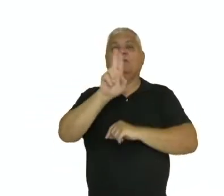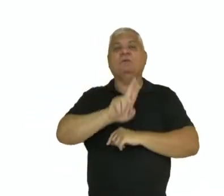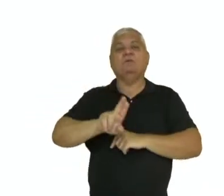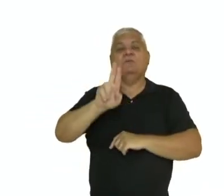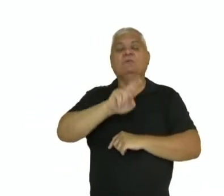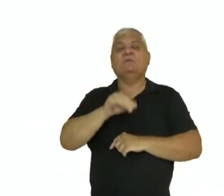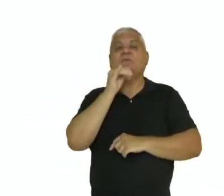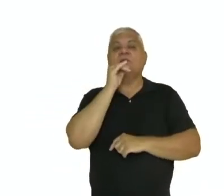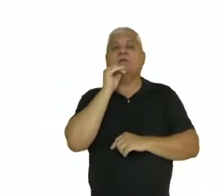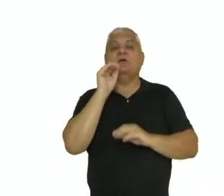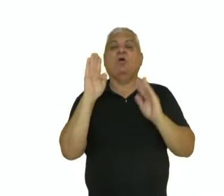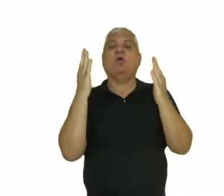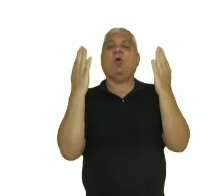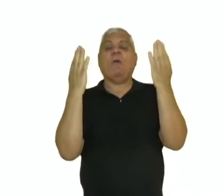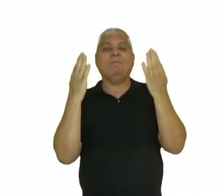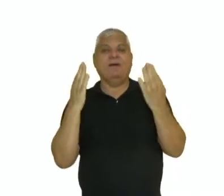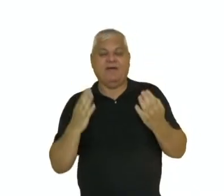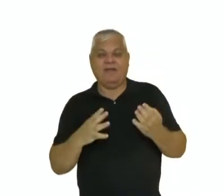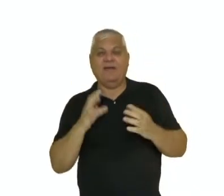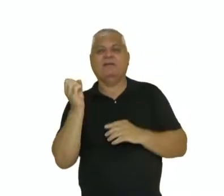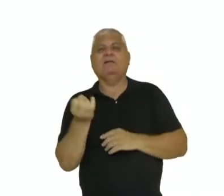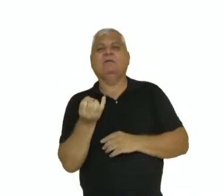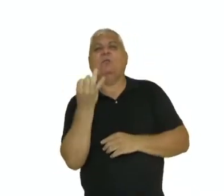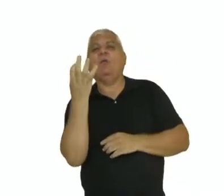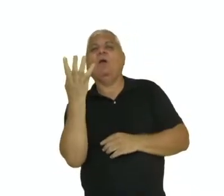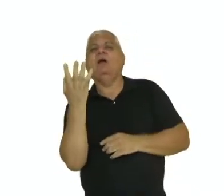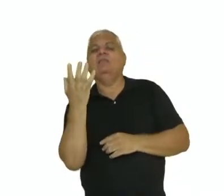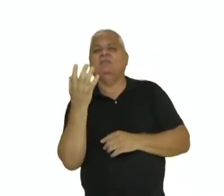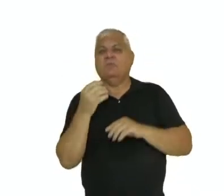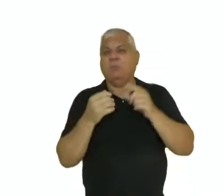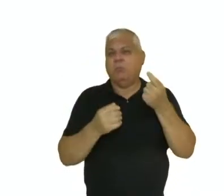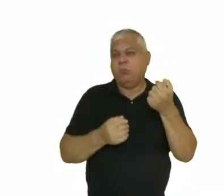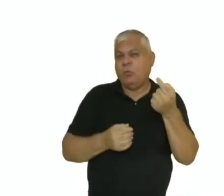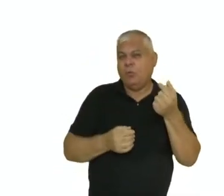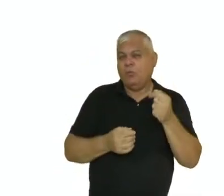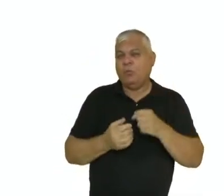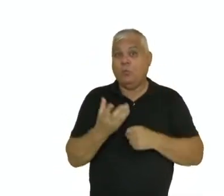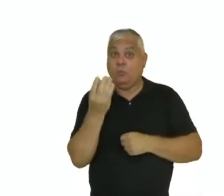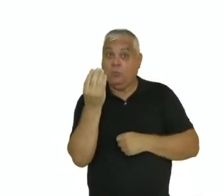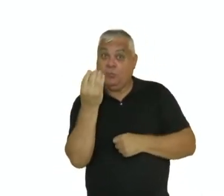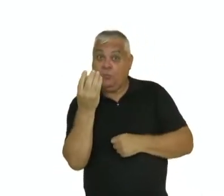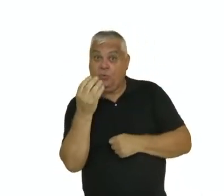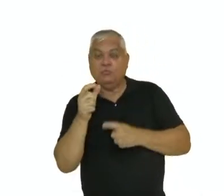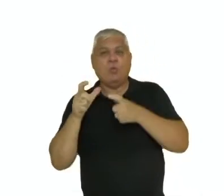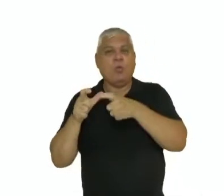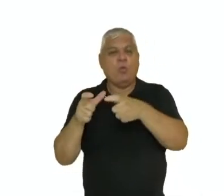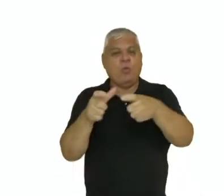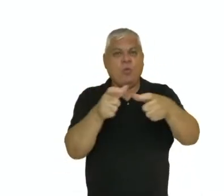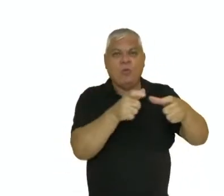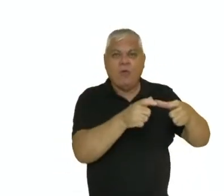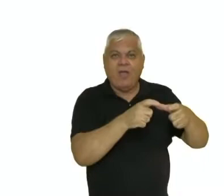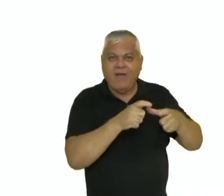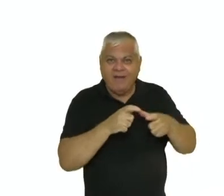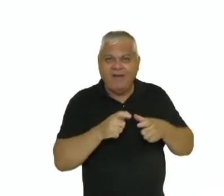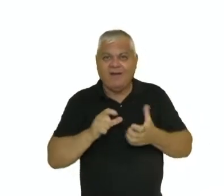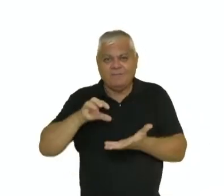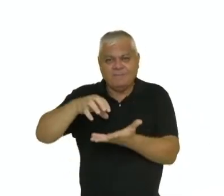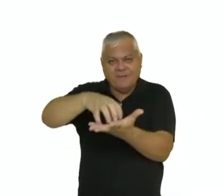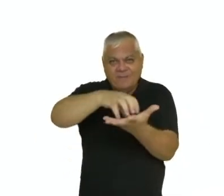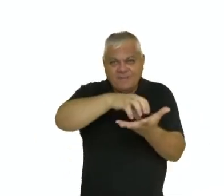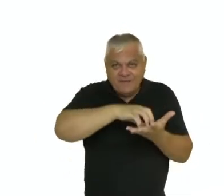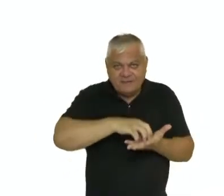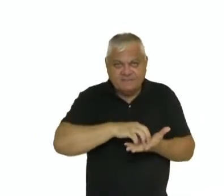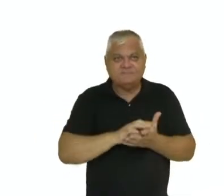comparação de quantitativos de variáveis, lugares ou setores e não são dependentes de proporção. Então, por exemplo,